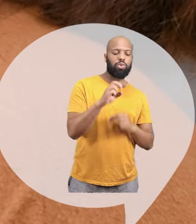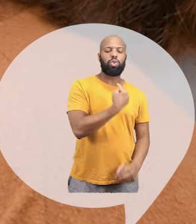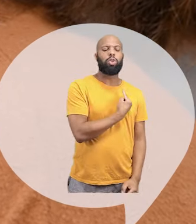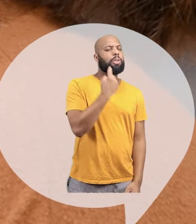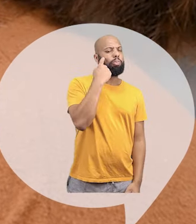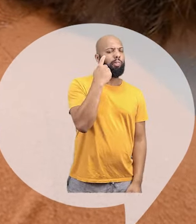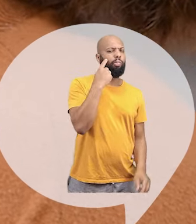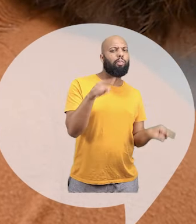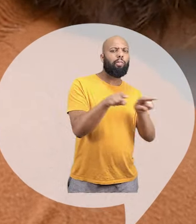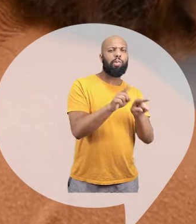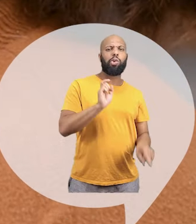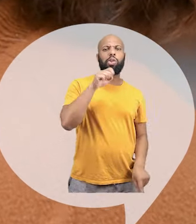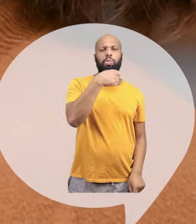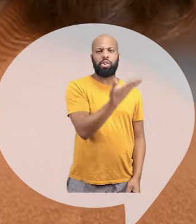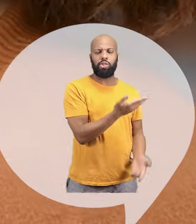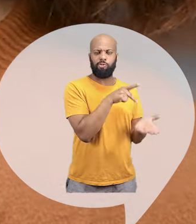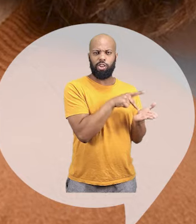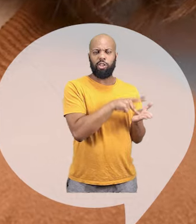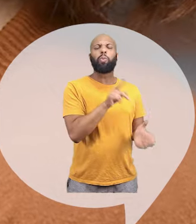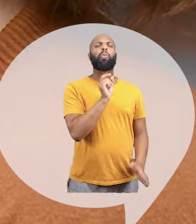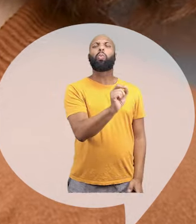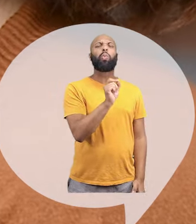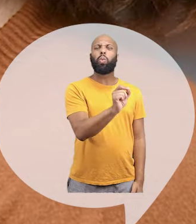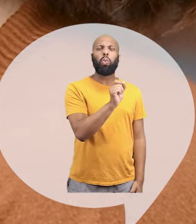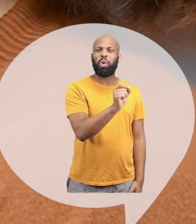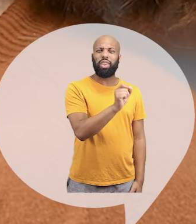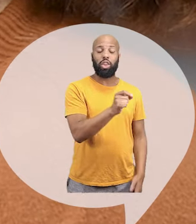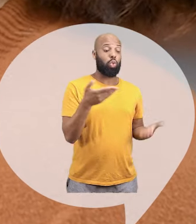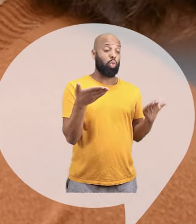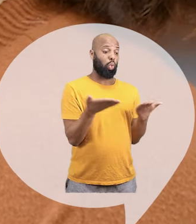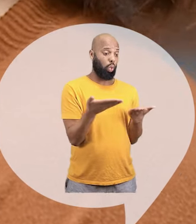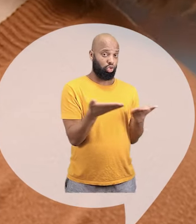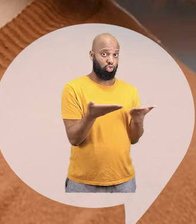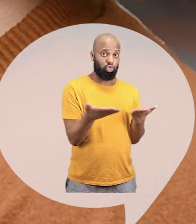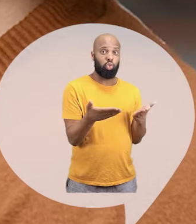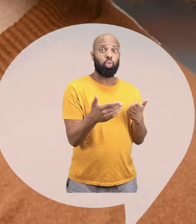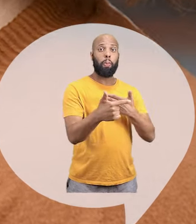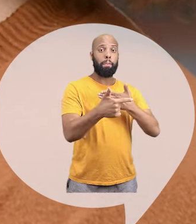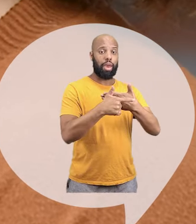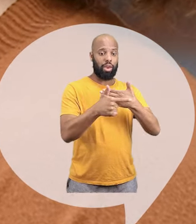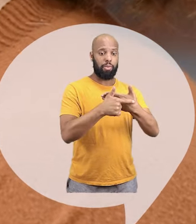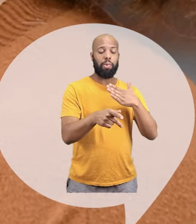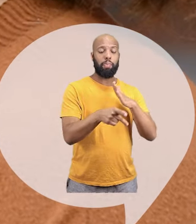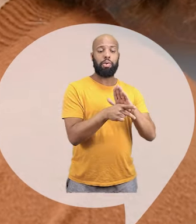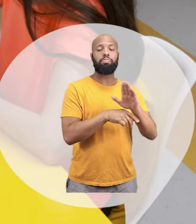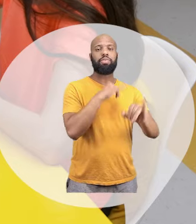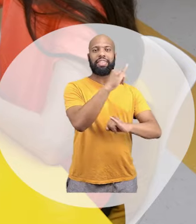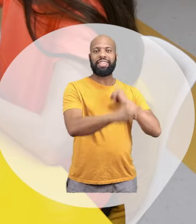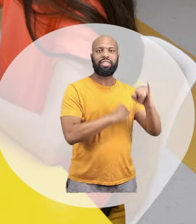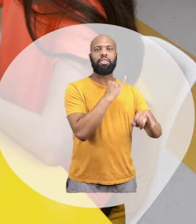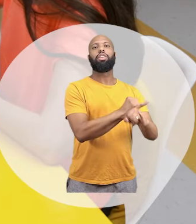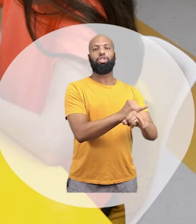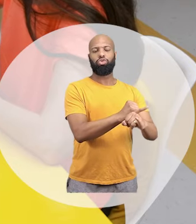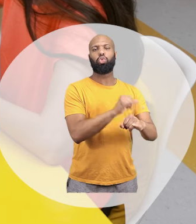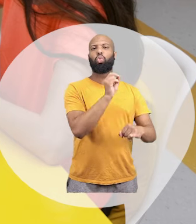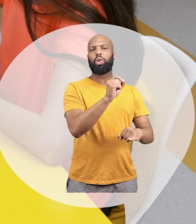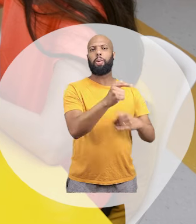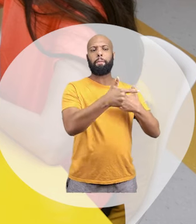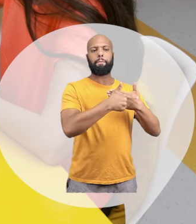a gente pensava um pouquinho sobre isso mesmo assim qual que é hoje o papel da